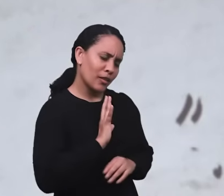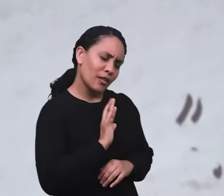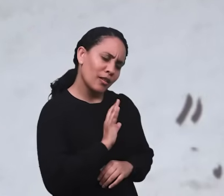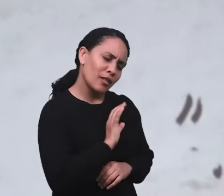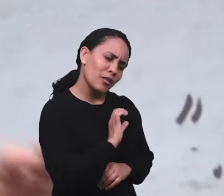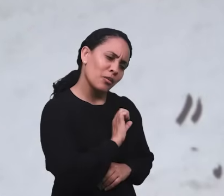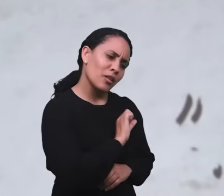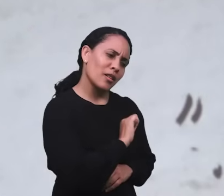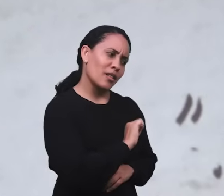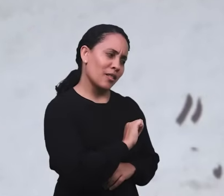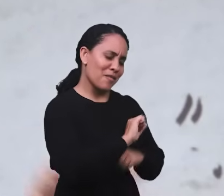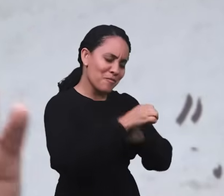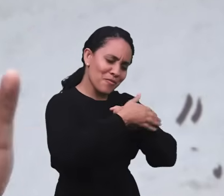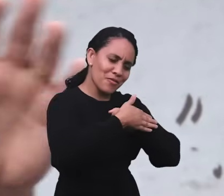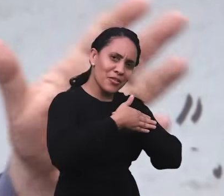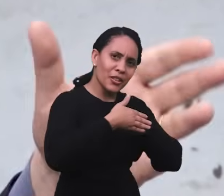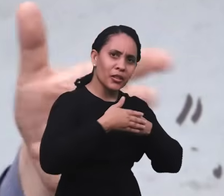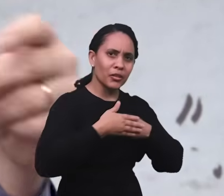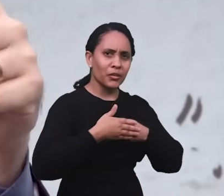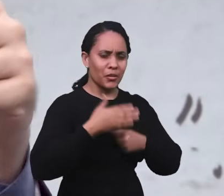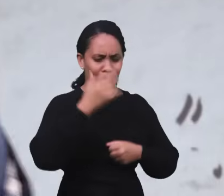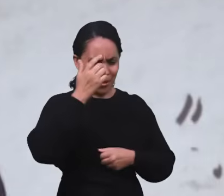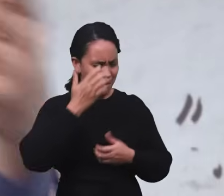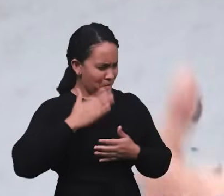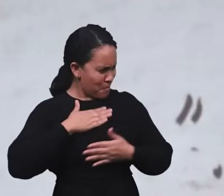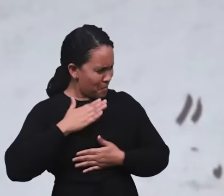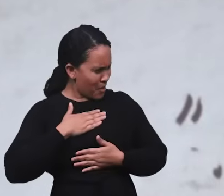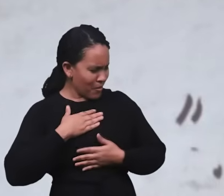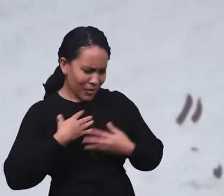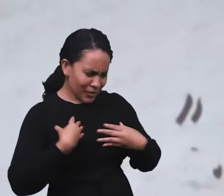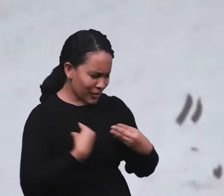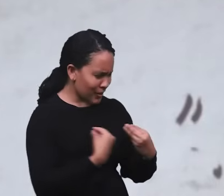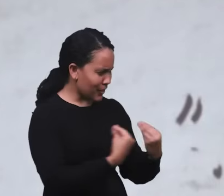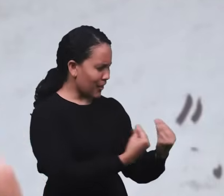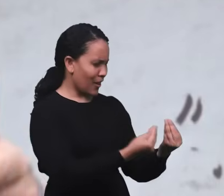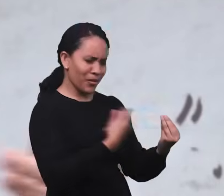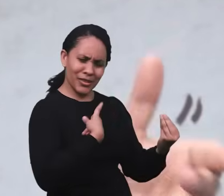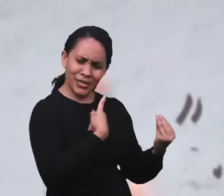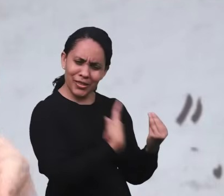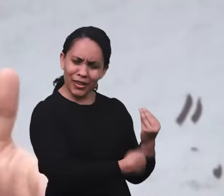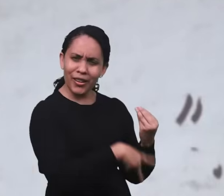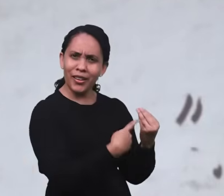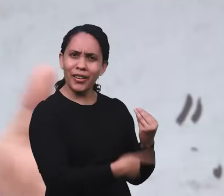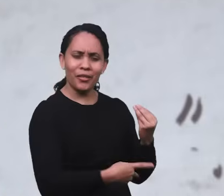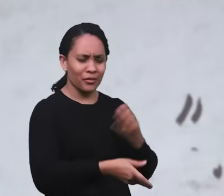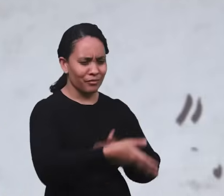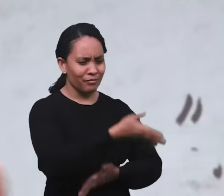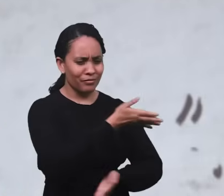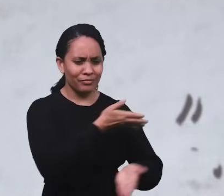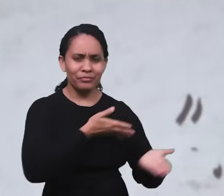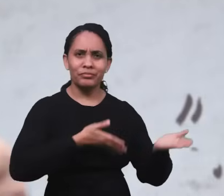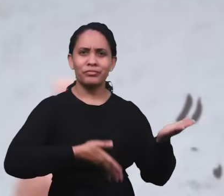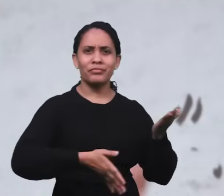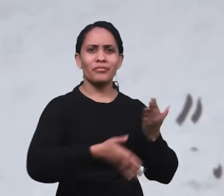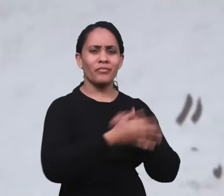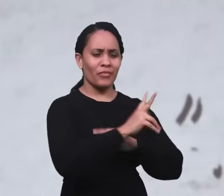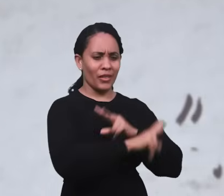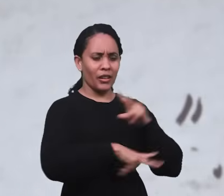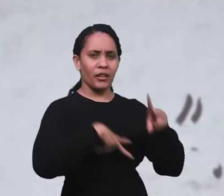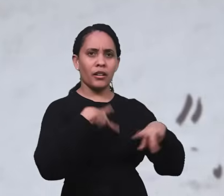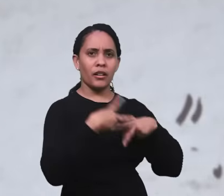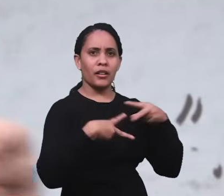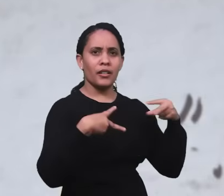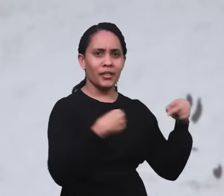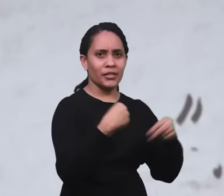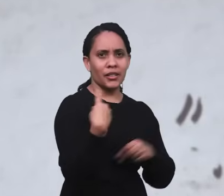resposta, uma palavra temperada. Não, tudo que é meu é seu. Você Você faz parte, isso aqui é seu, Muito você faz bom. parte da